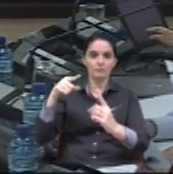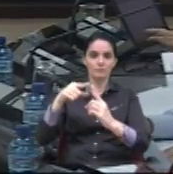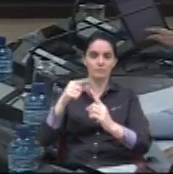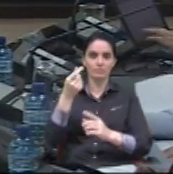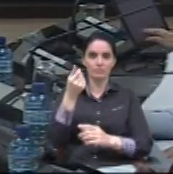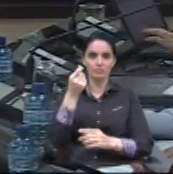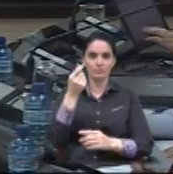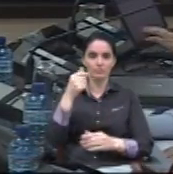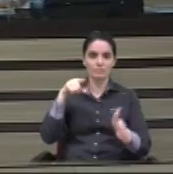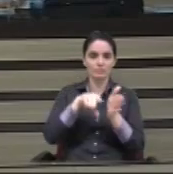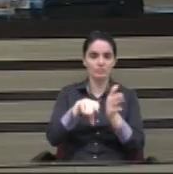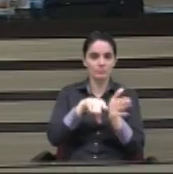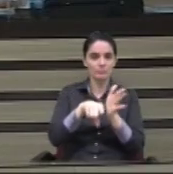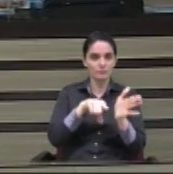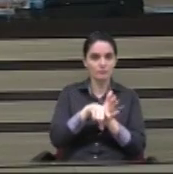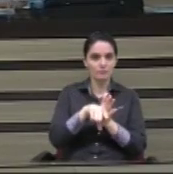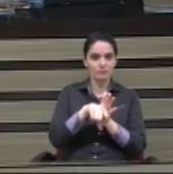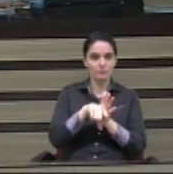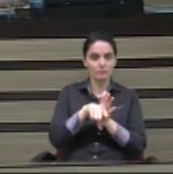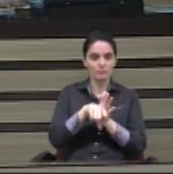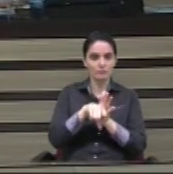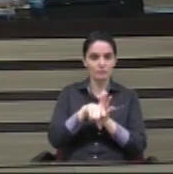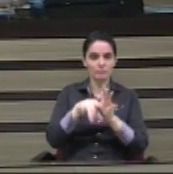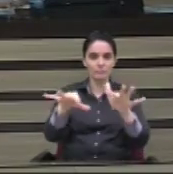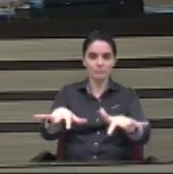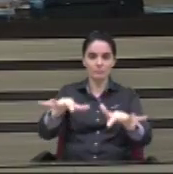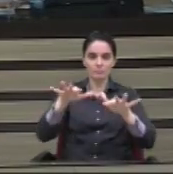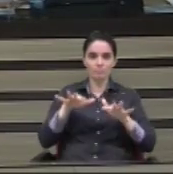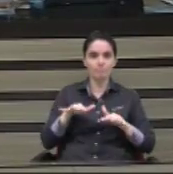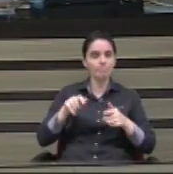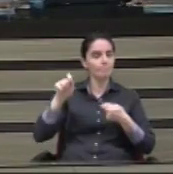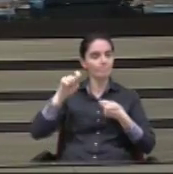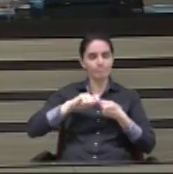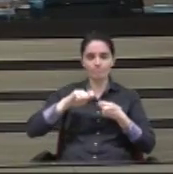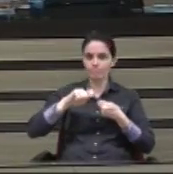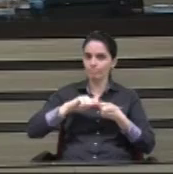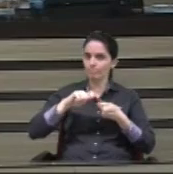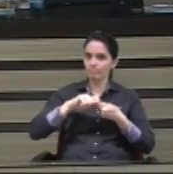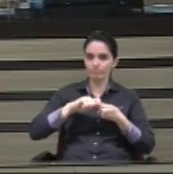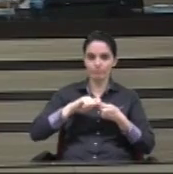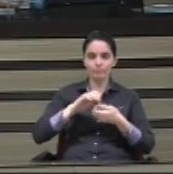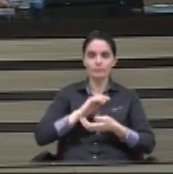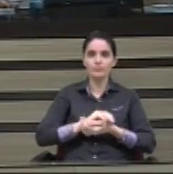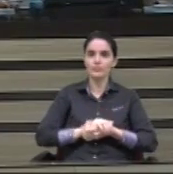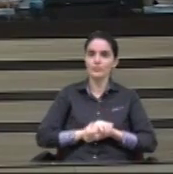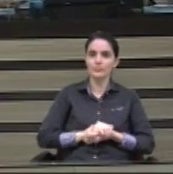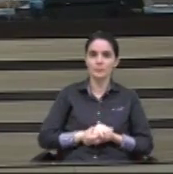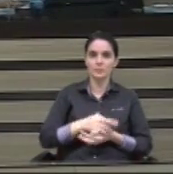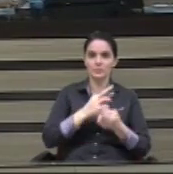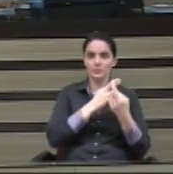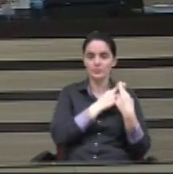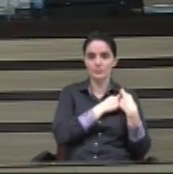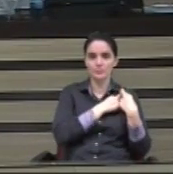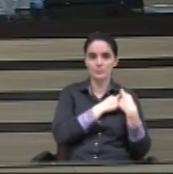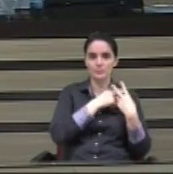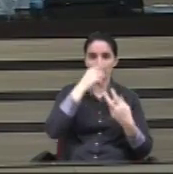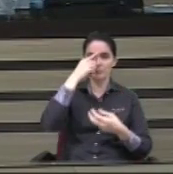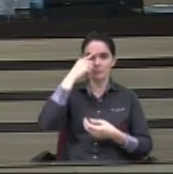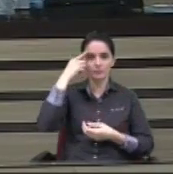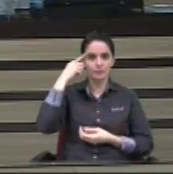emendas orçamentárias parlamentares executadas e as não executadas. Autor, vereador Dr.